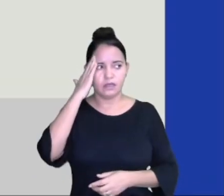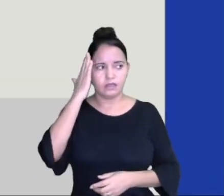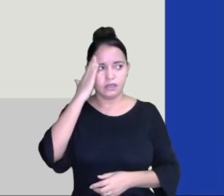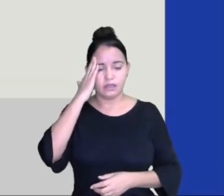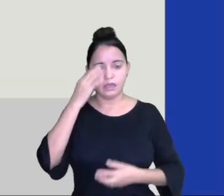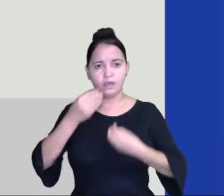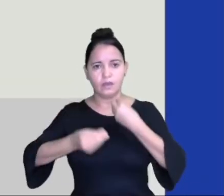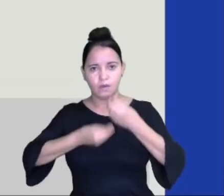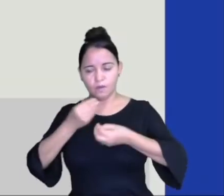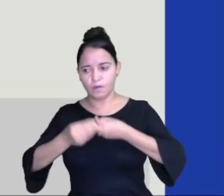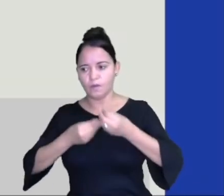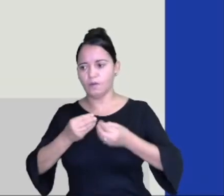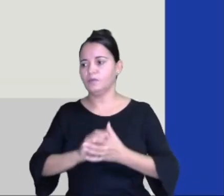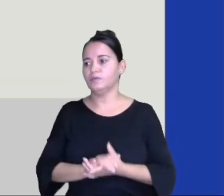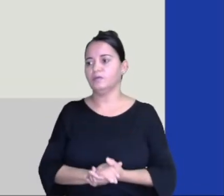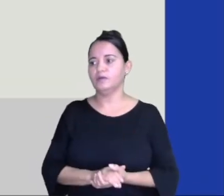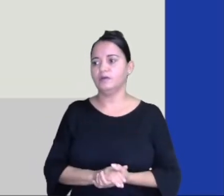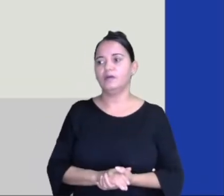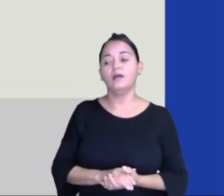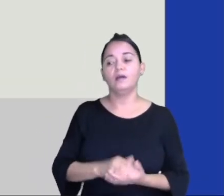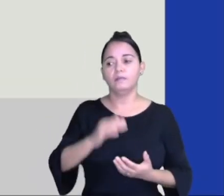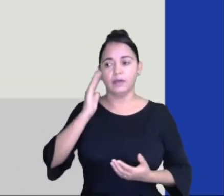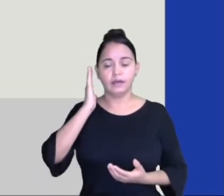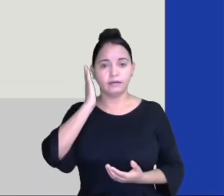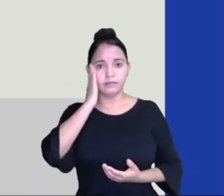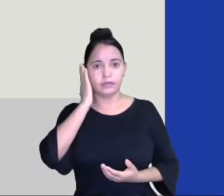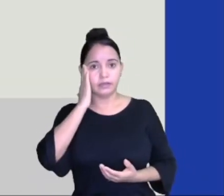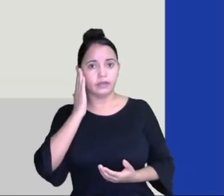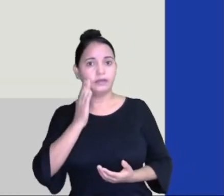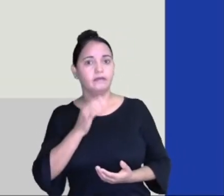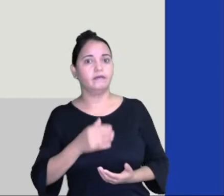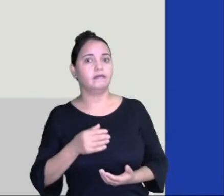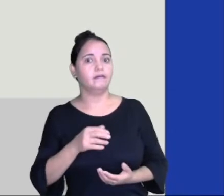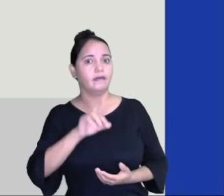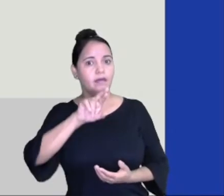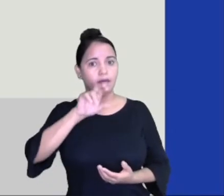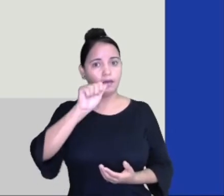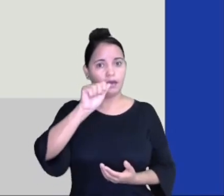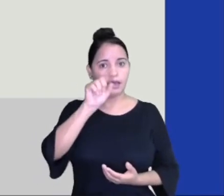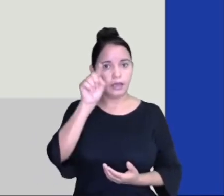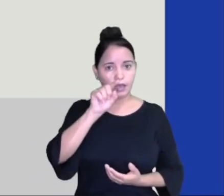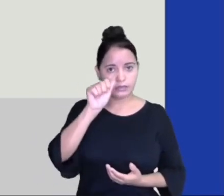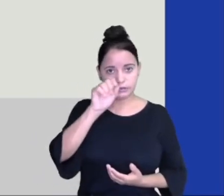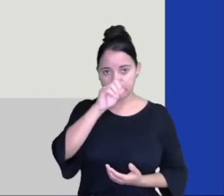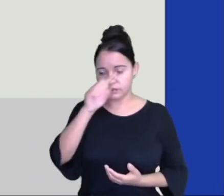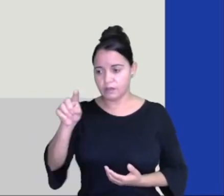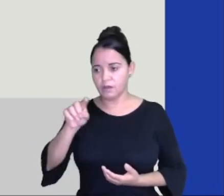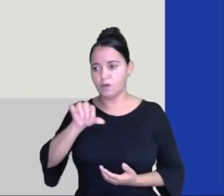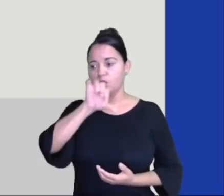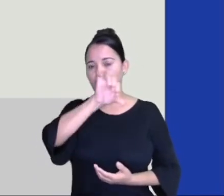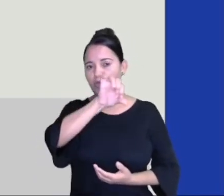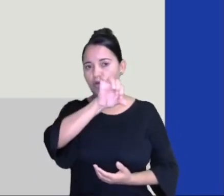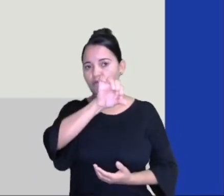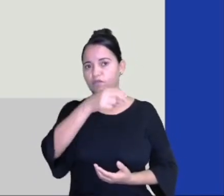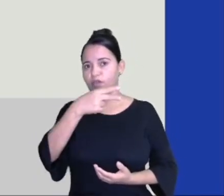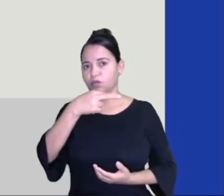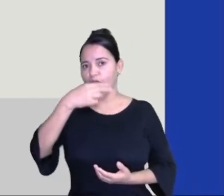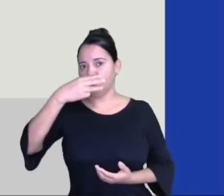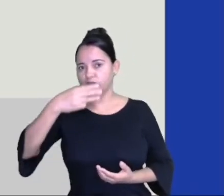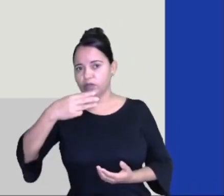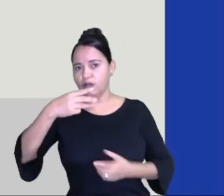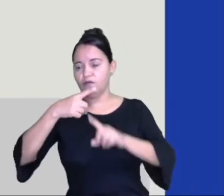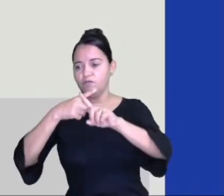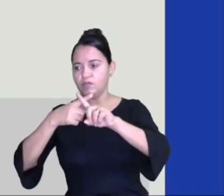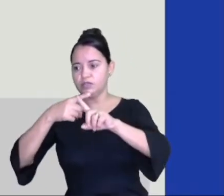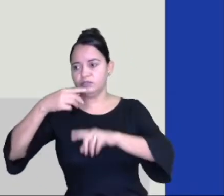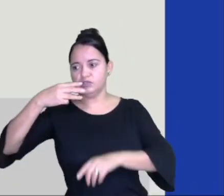forma também o algoritmo para que a gente possa compreender a questão de razão. Então, vejam lá, 9 vai ser igual a quem? 3